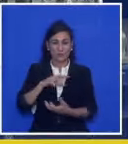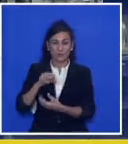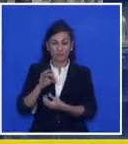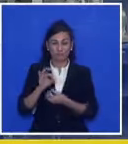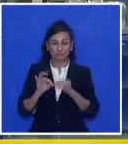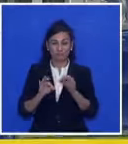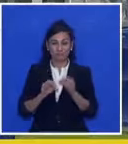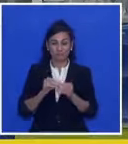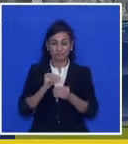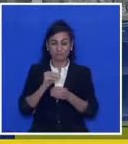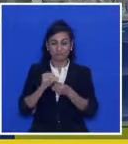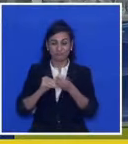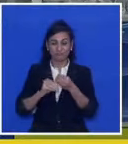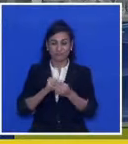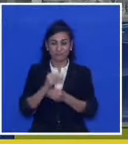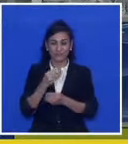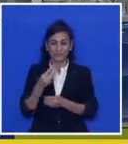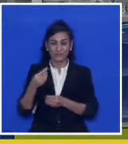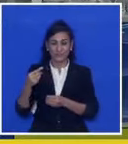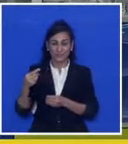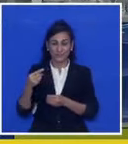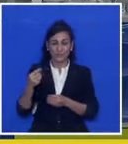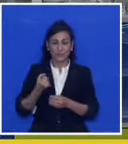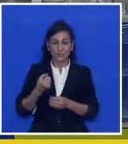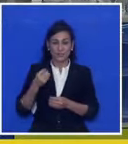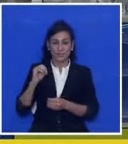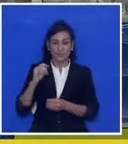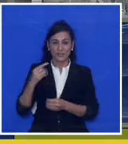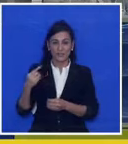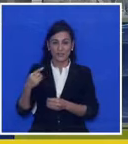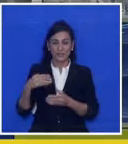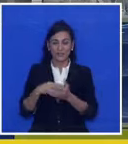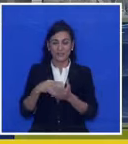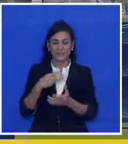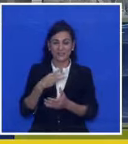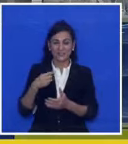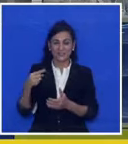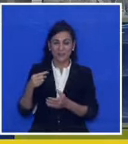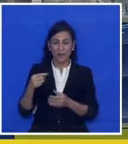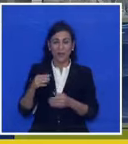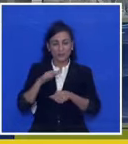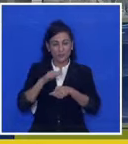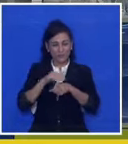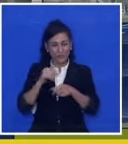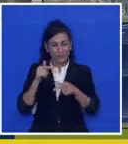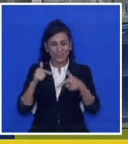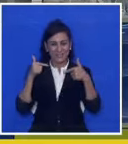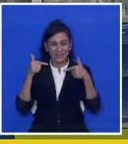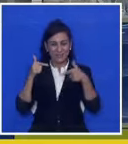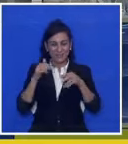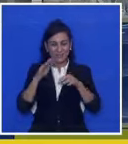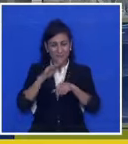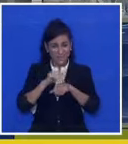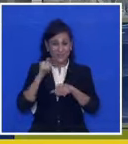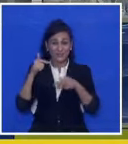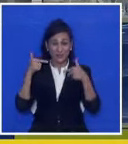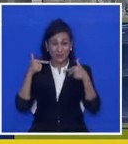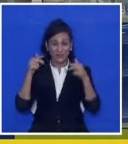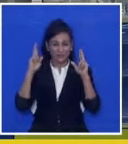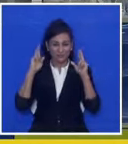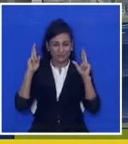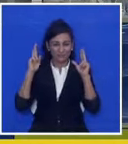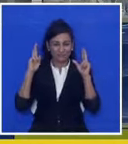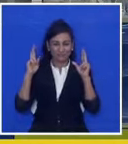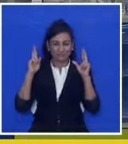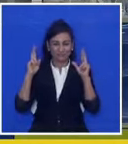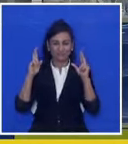Globo carregado, embaralhando 31 bolas numeradas de 01 a 31. Pode chamar que a sorte vem. Vem sorte, vem